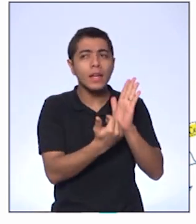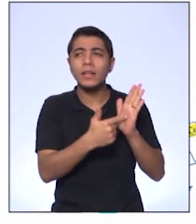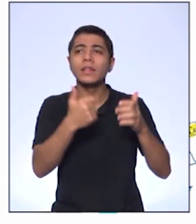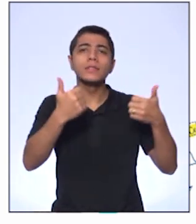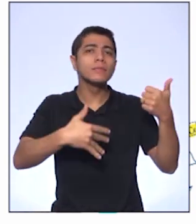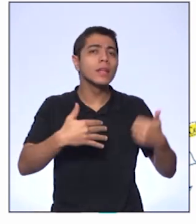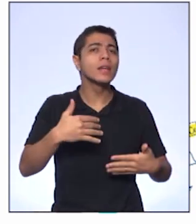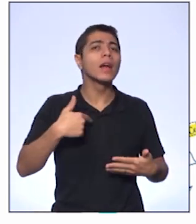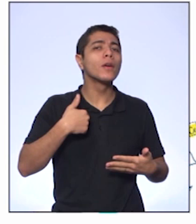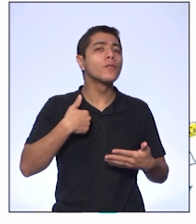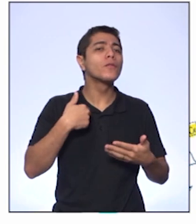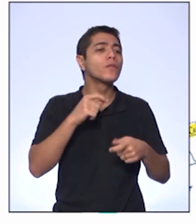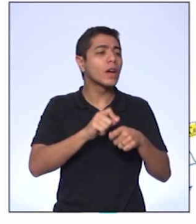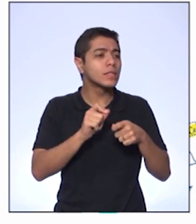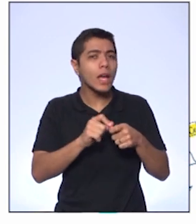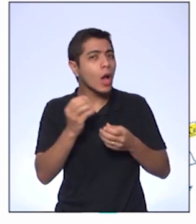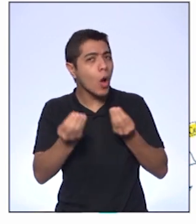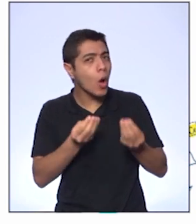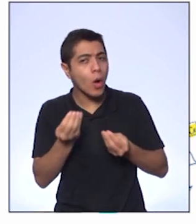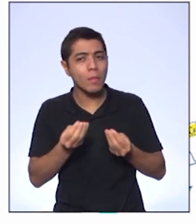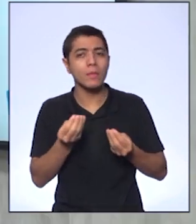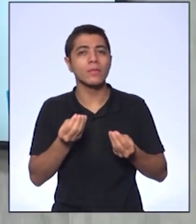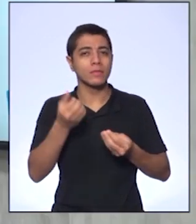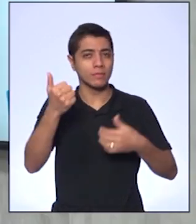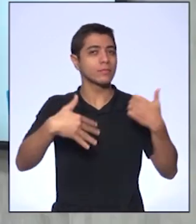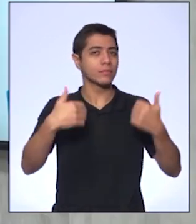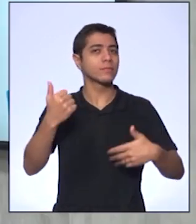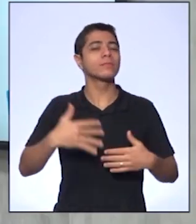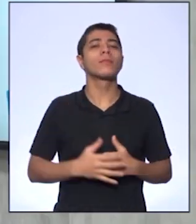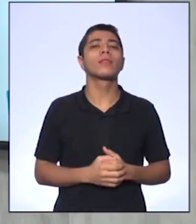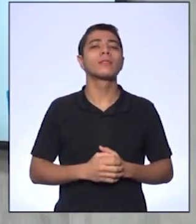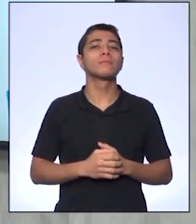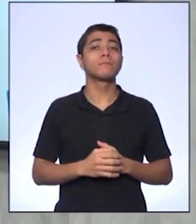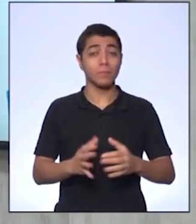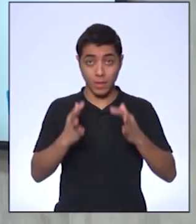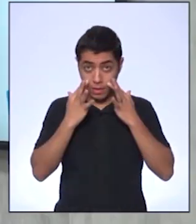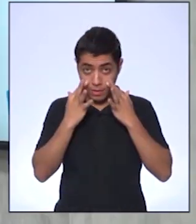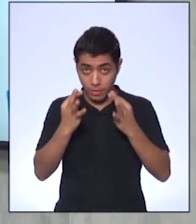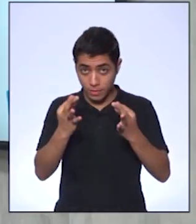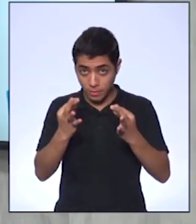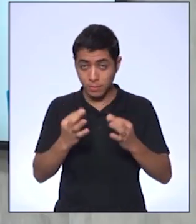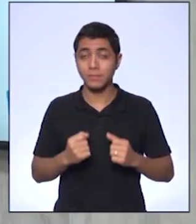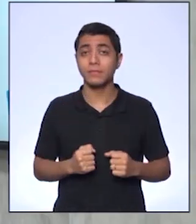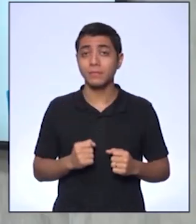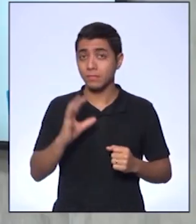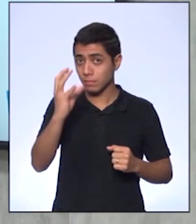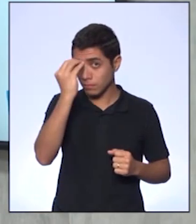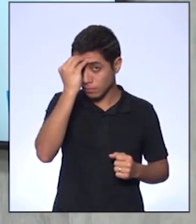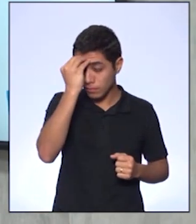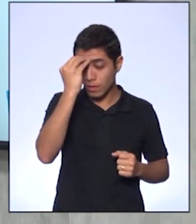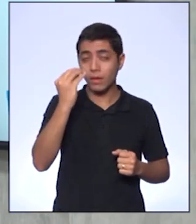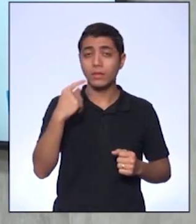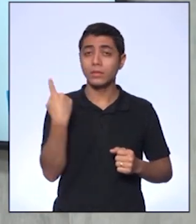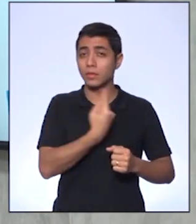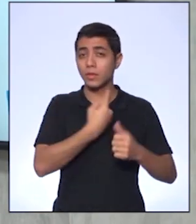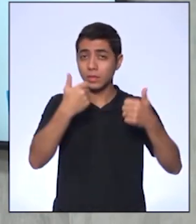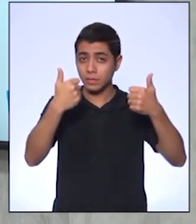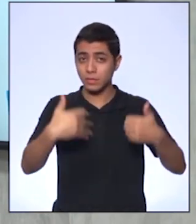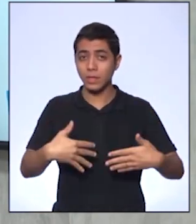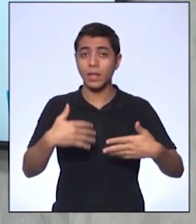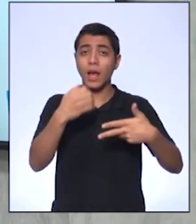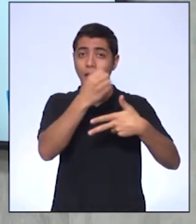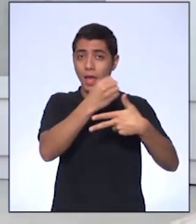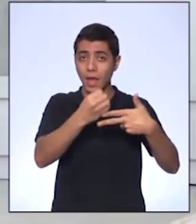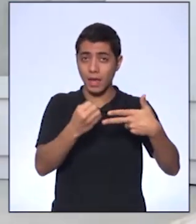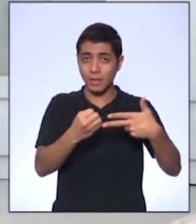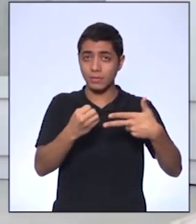uso, campanhas sociais. Guarda uma coisa, quando a gente fala em Enem, eu tenho a certeza, acho que eu vou olhar para cá